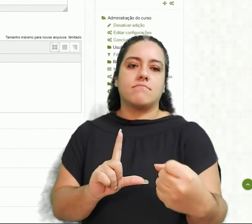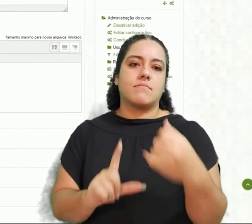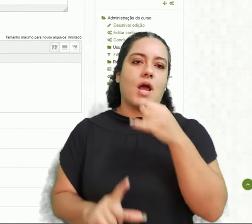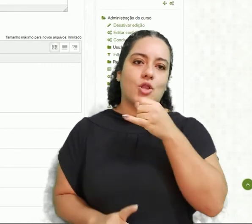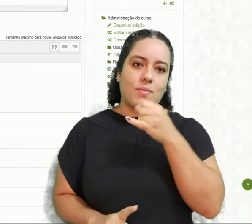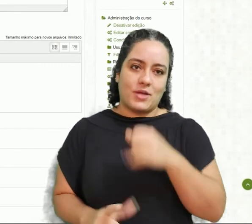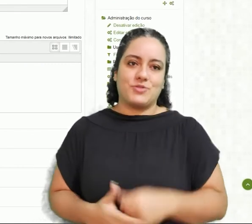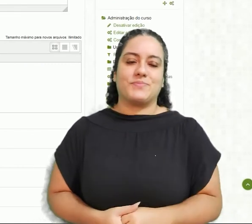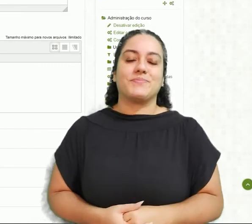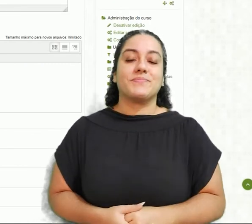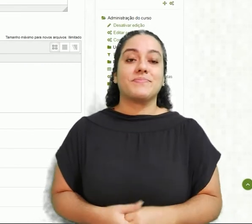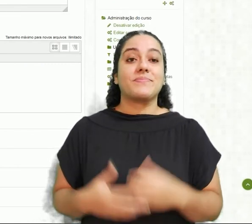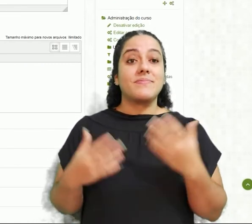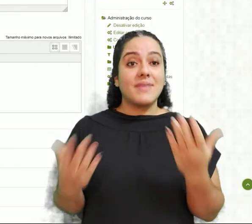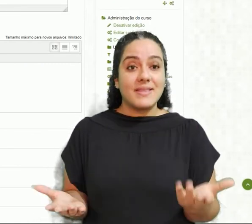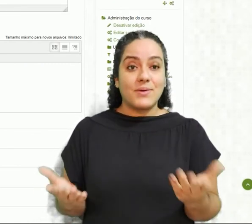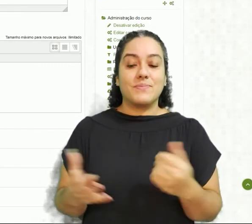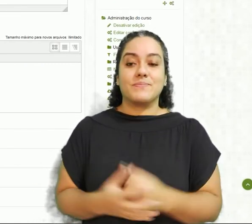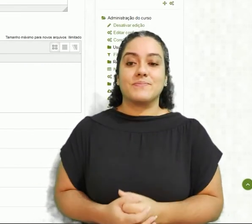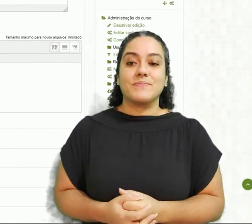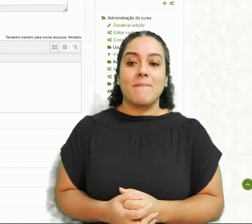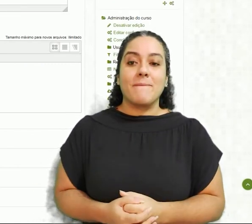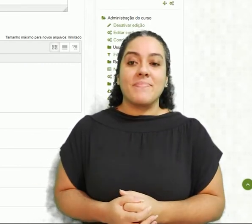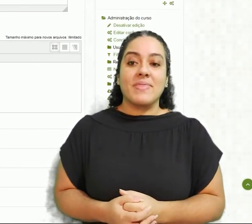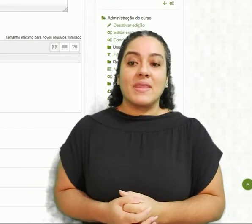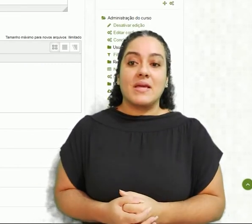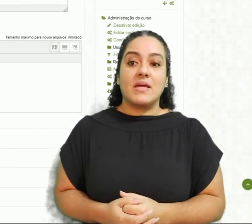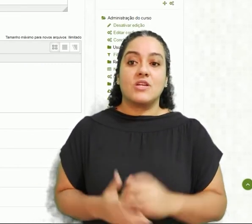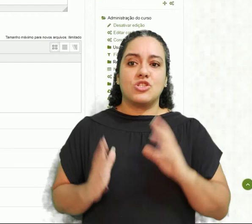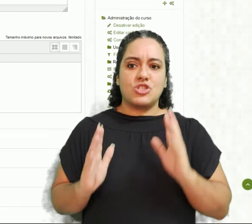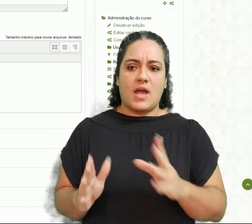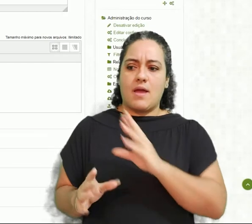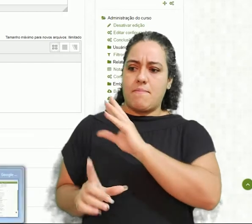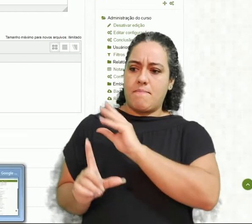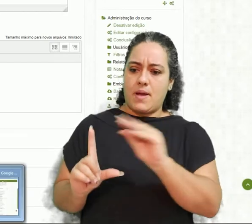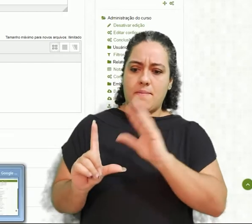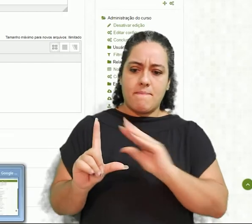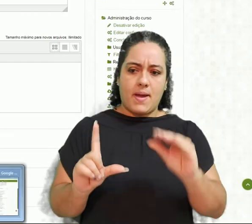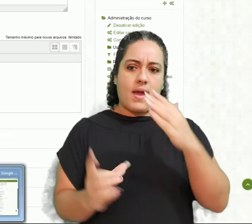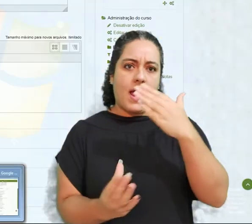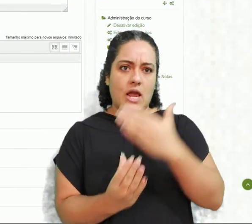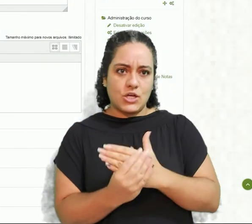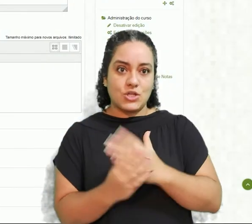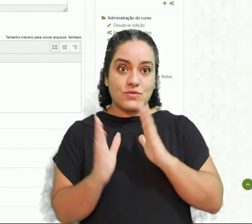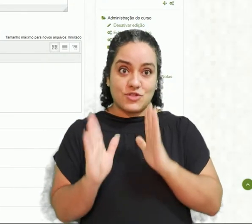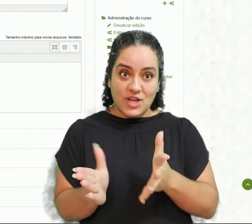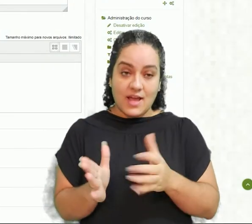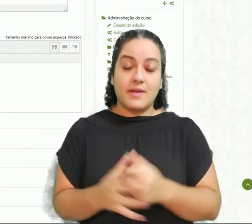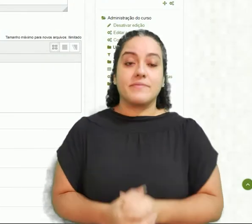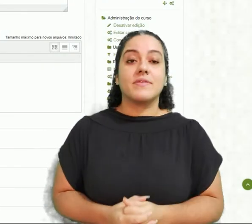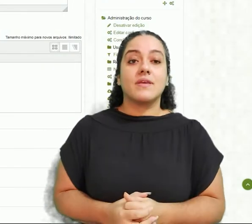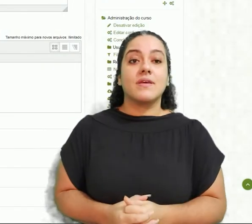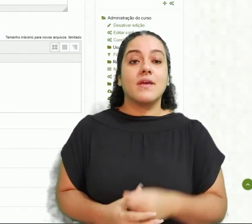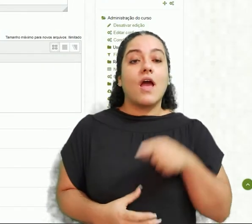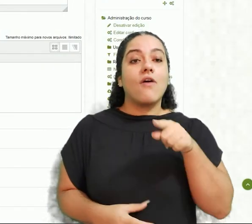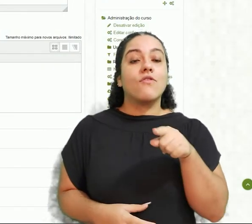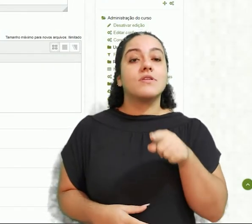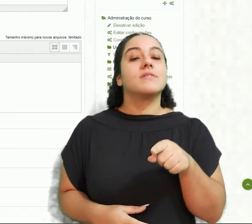upload Tá certo então é uma vez colocado o arquivo